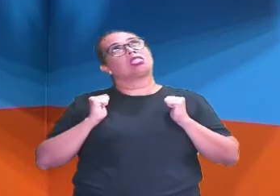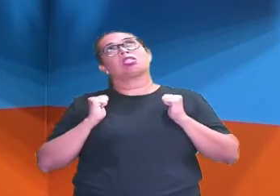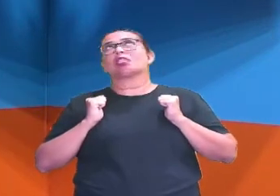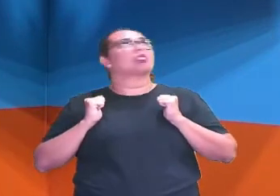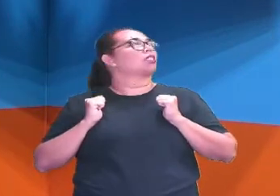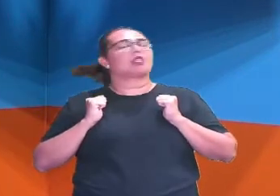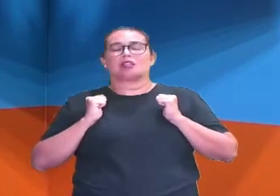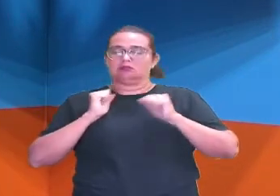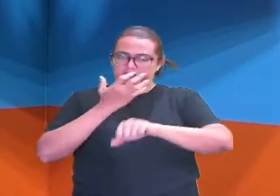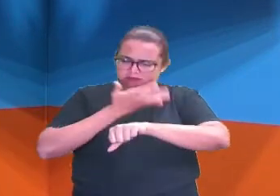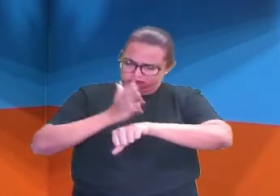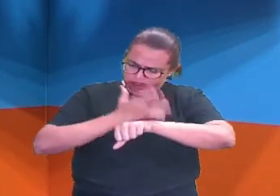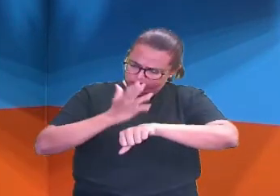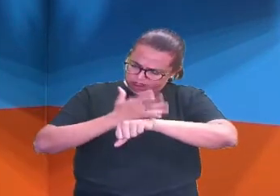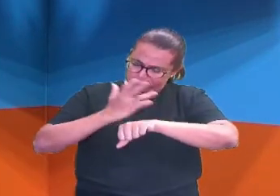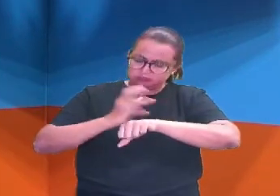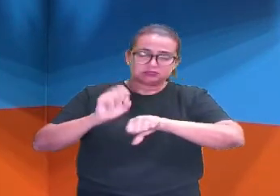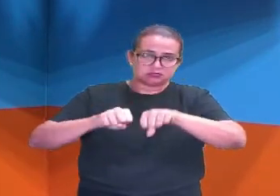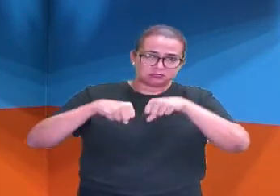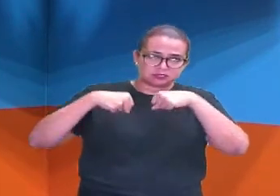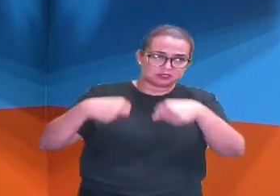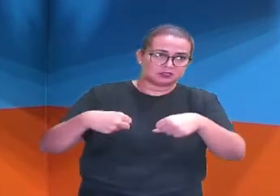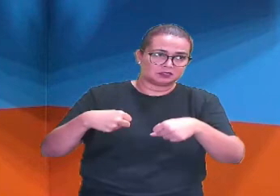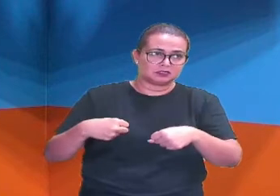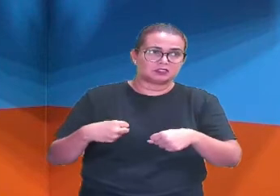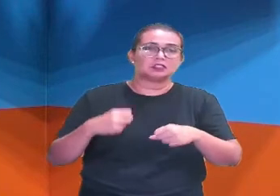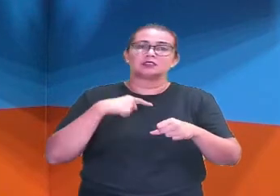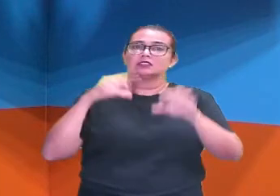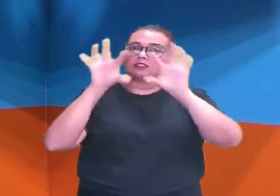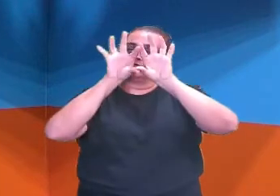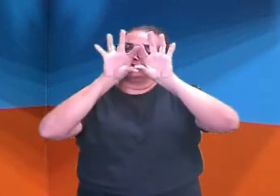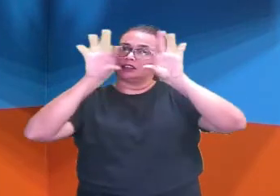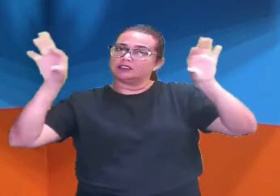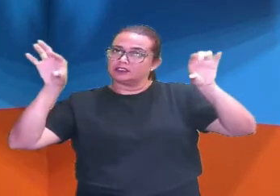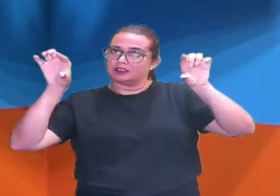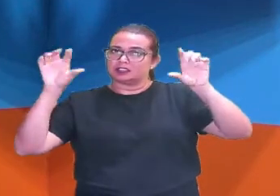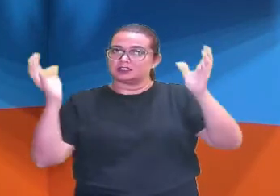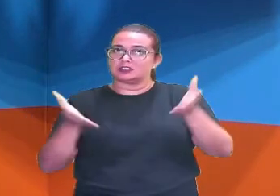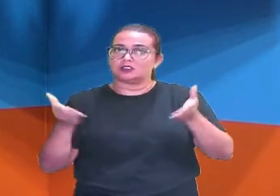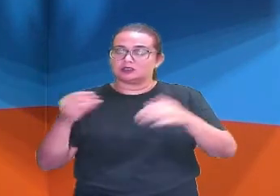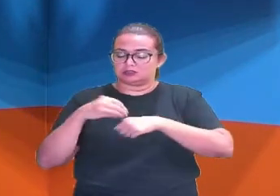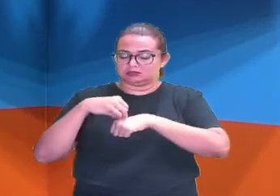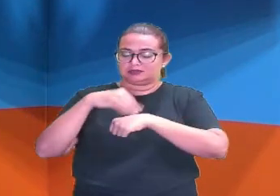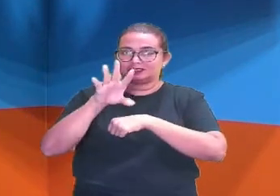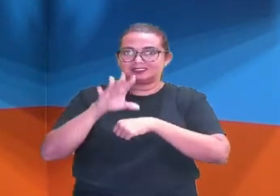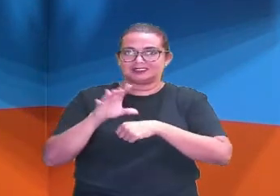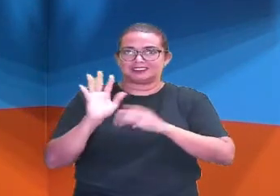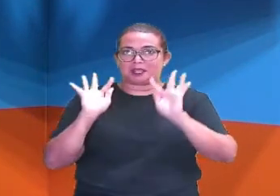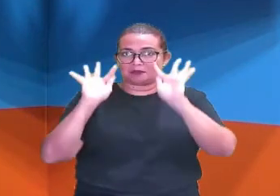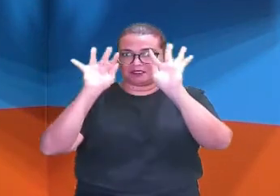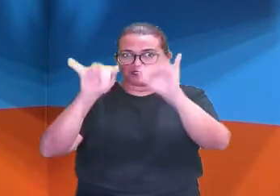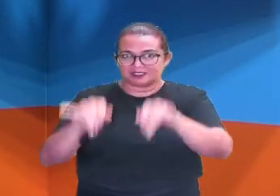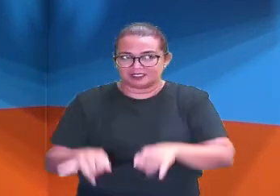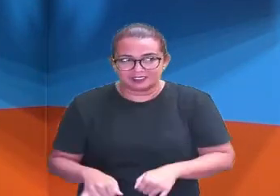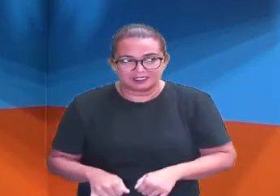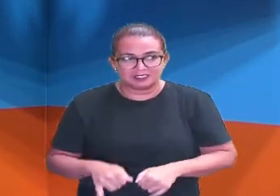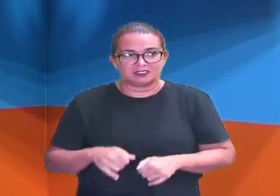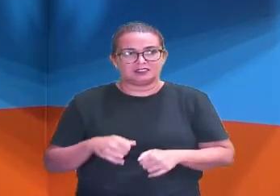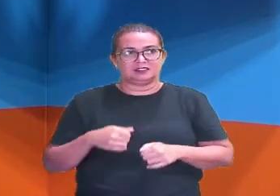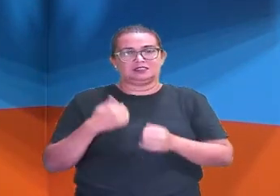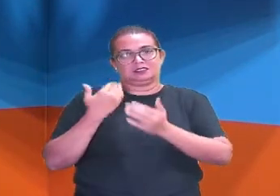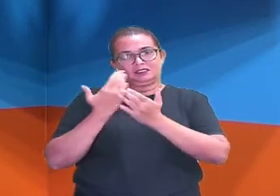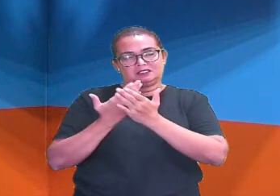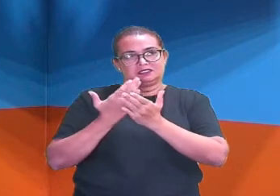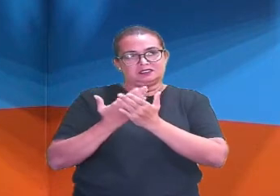com a professora, tá certo? Então, nossa frase de hoje, para finalizarmos a